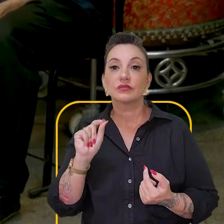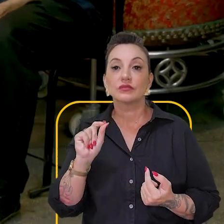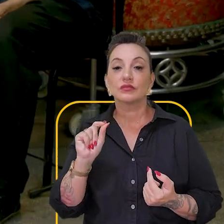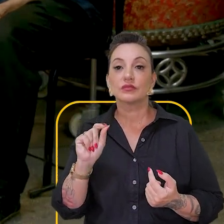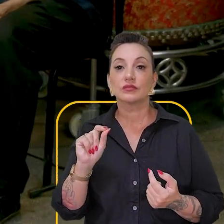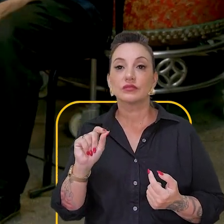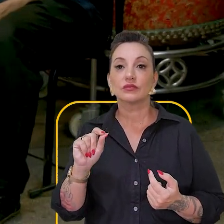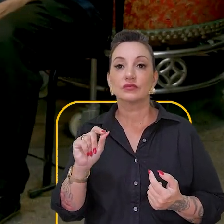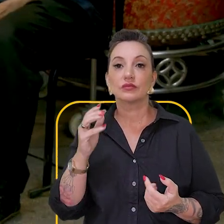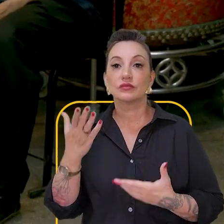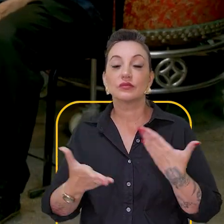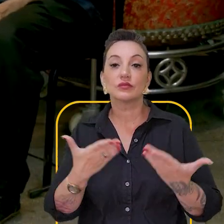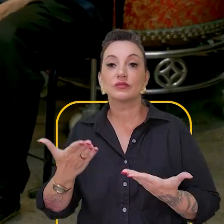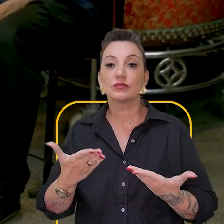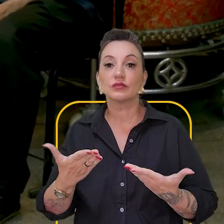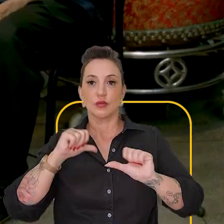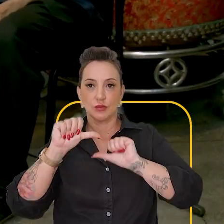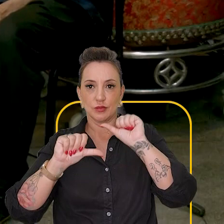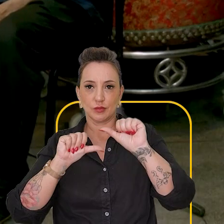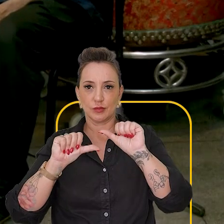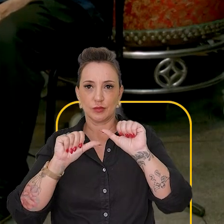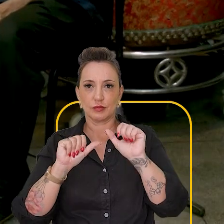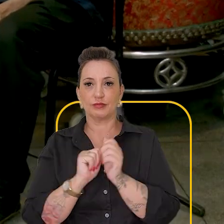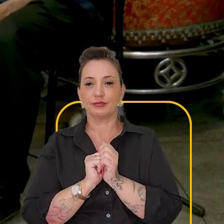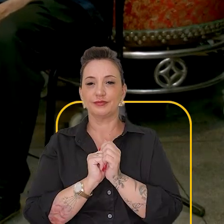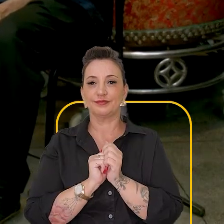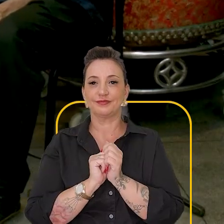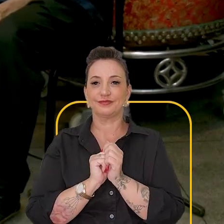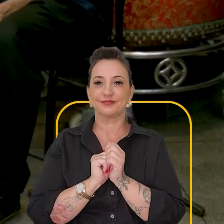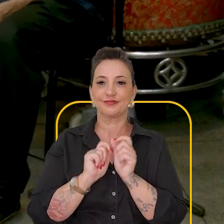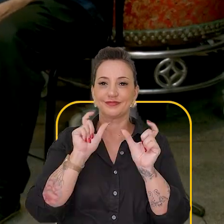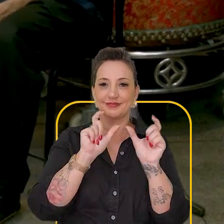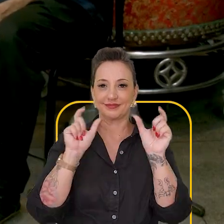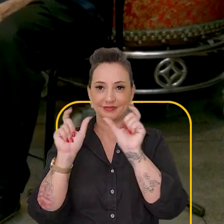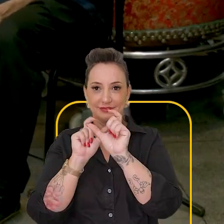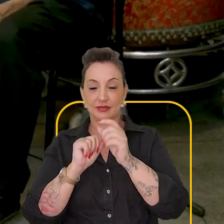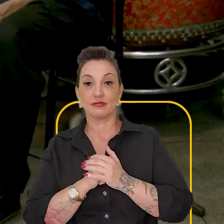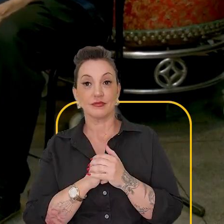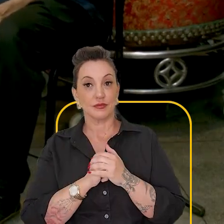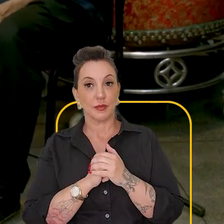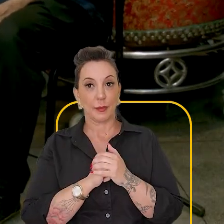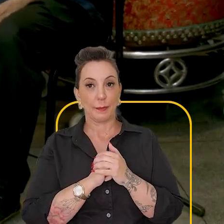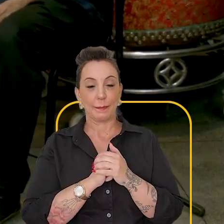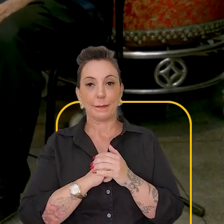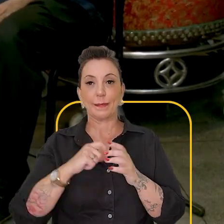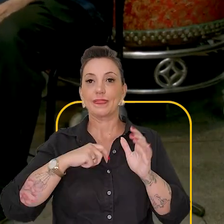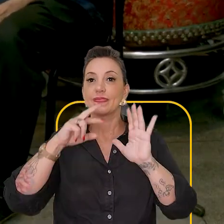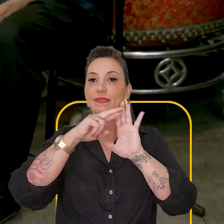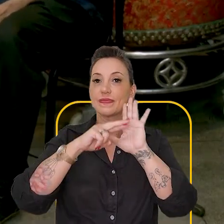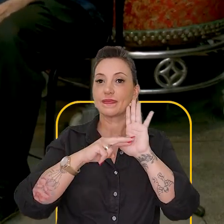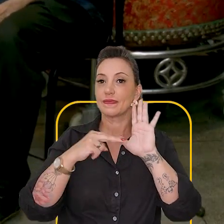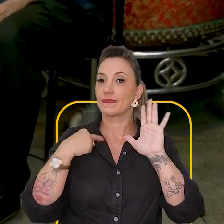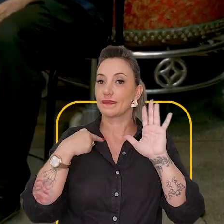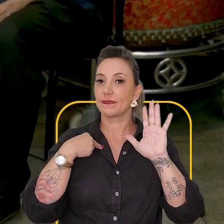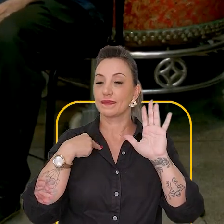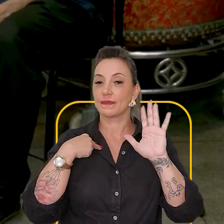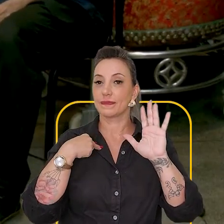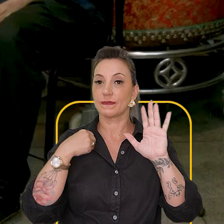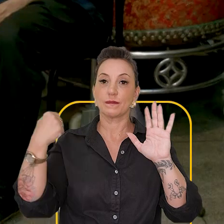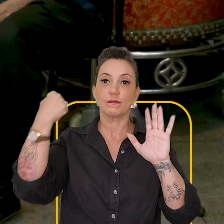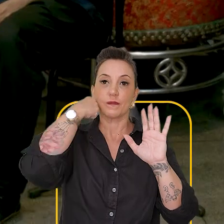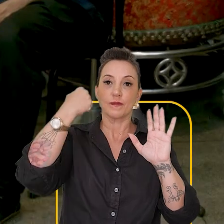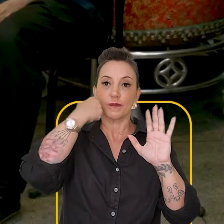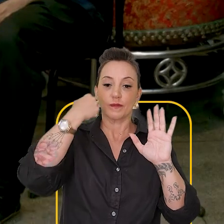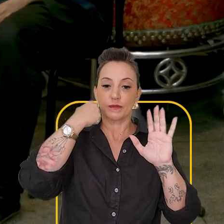chamava de Sun show que é o sun show to Itá aí pega o s e o tá né e tinha uma regra de não poder bater